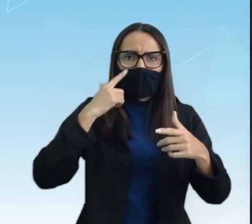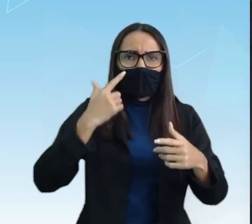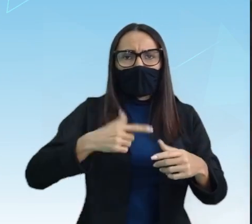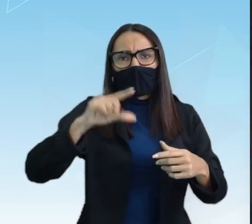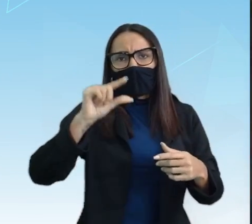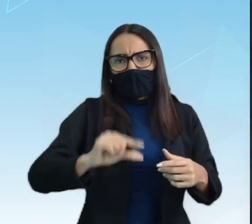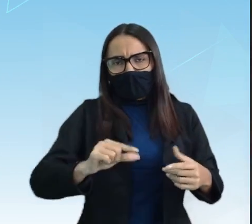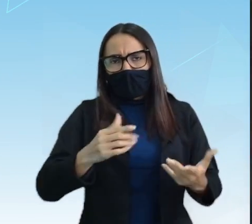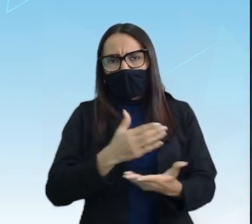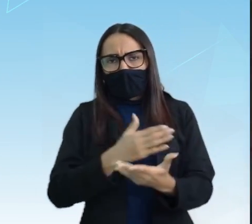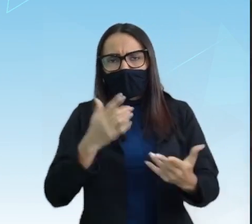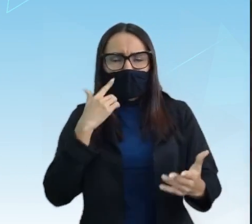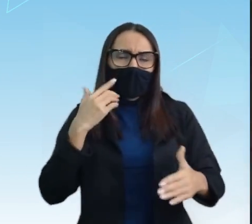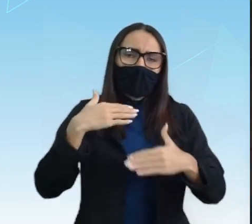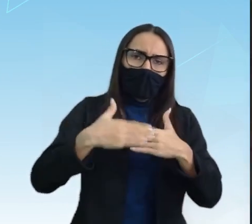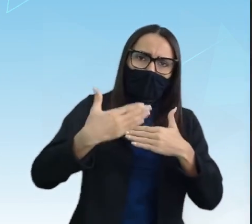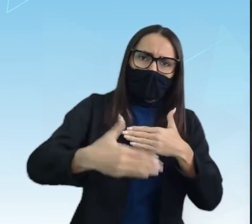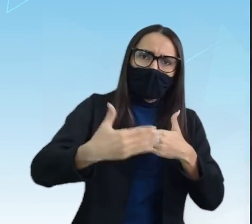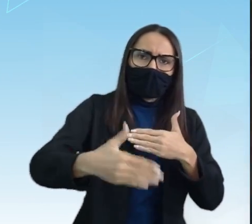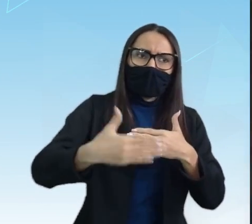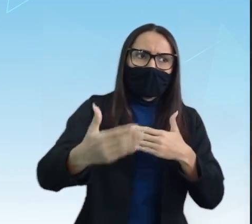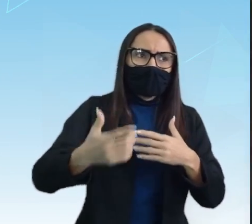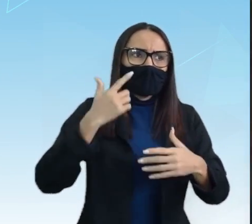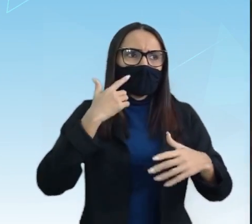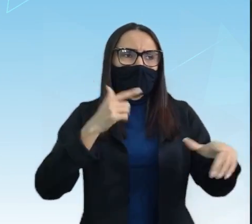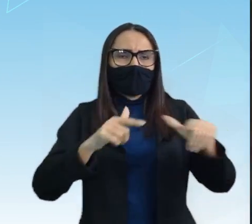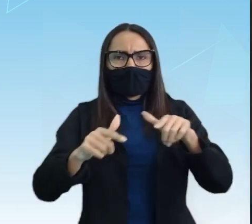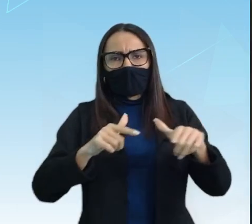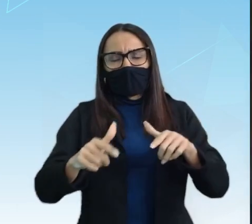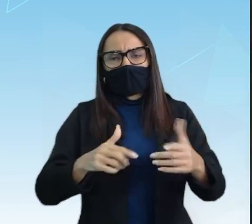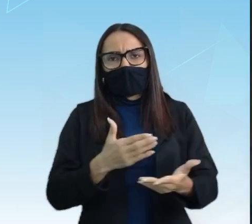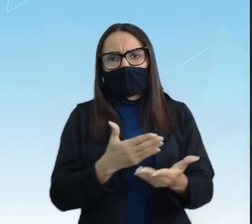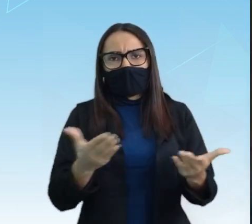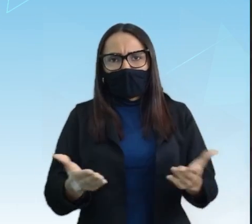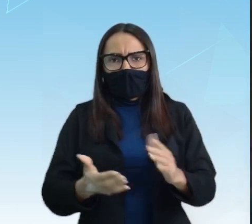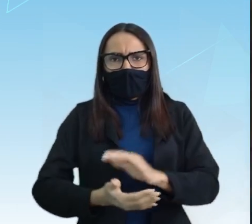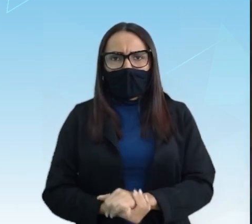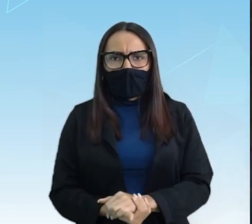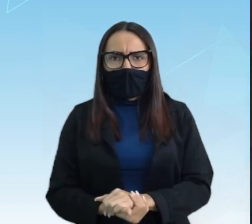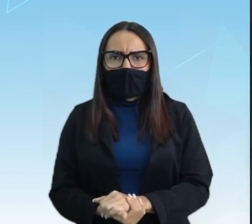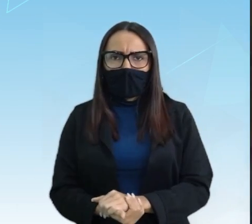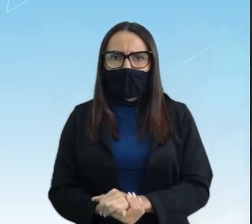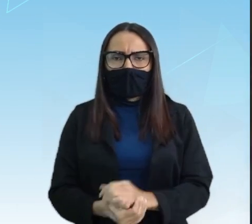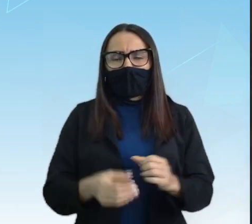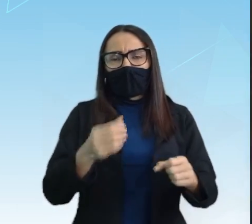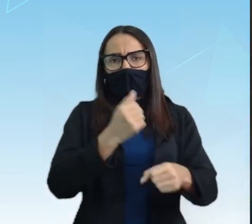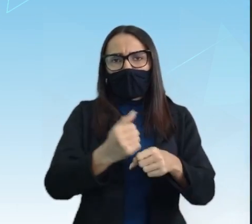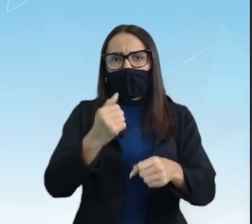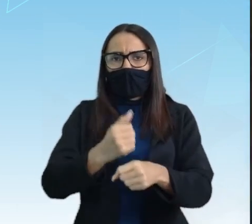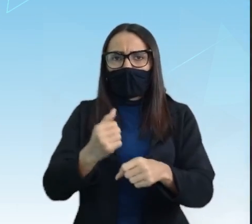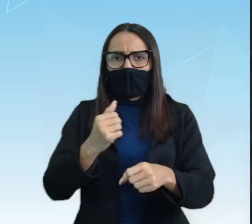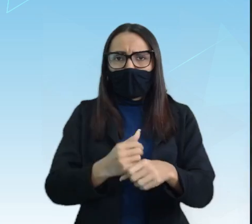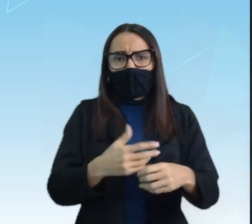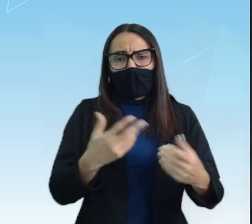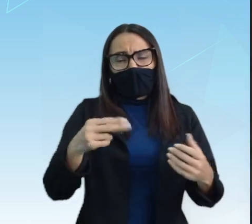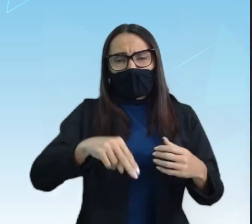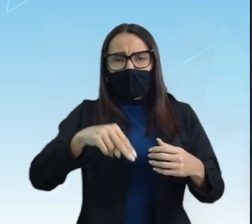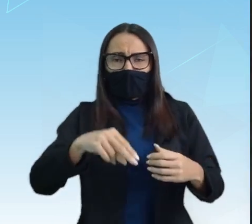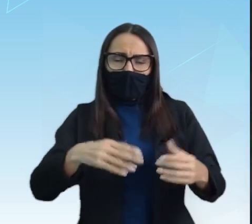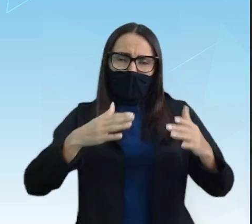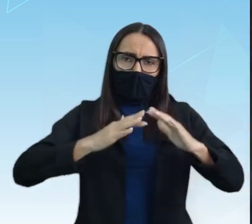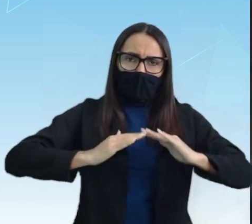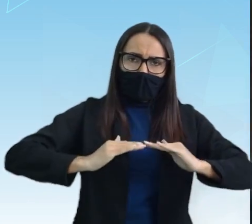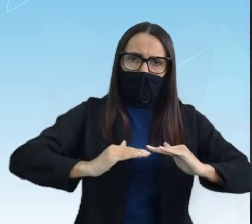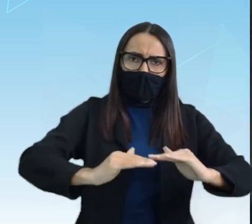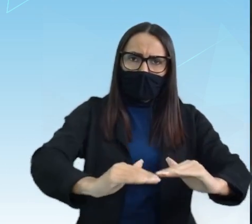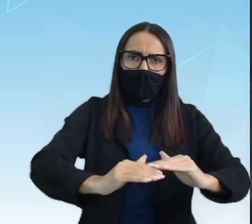mas sabe que com continuidade desse trabalho vai estragar o solo, vai matar os nutrientes do solo.